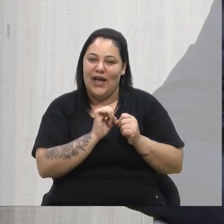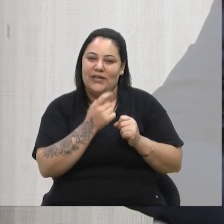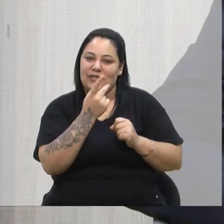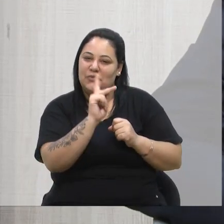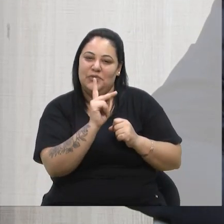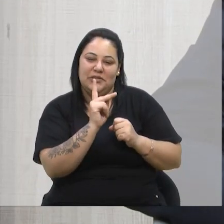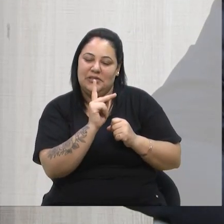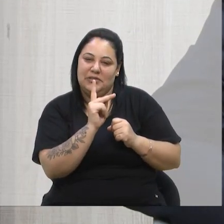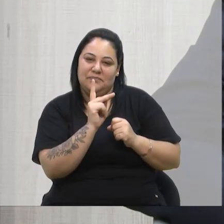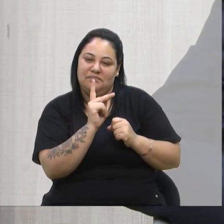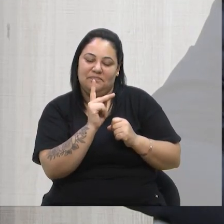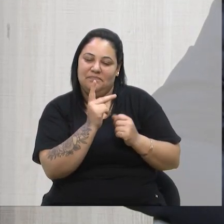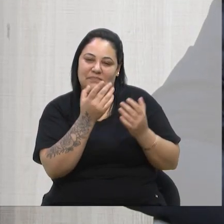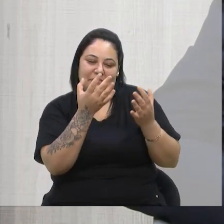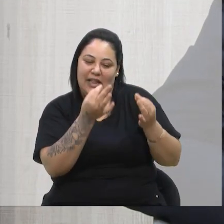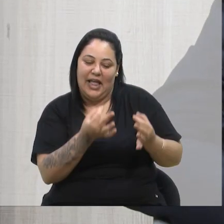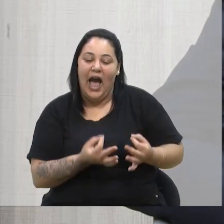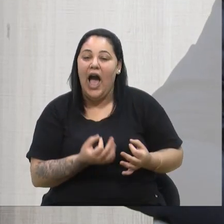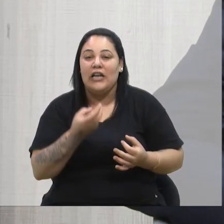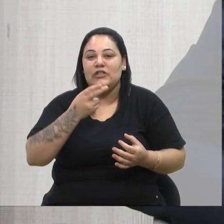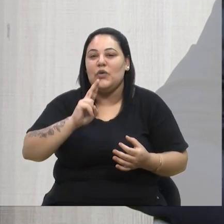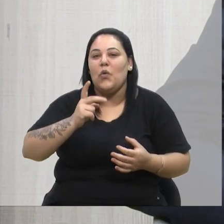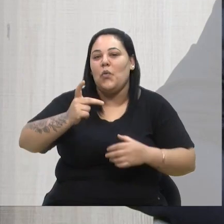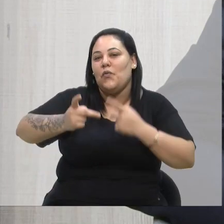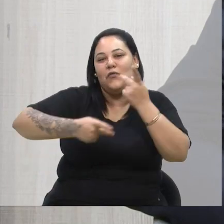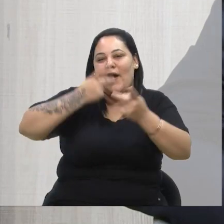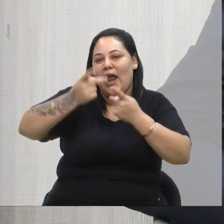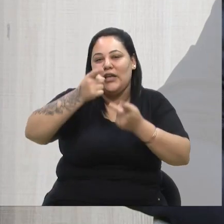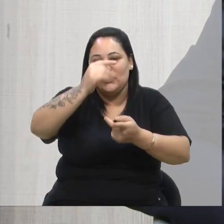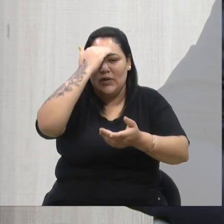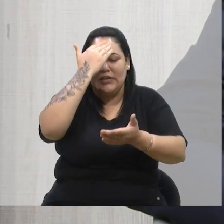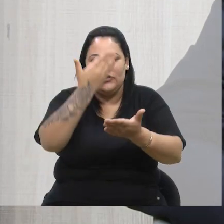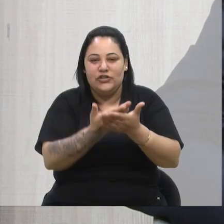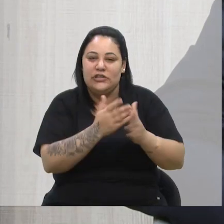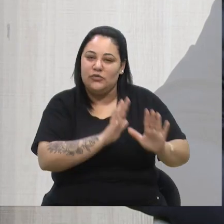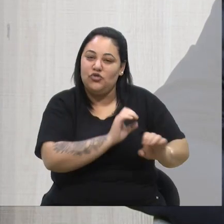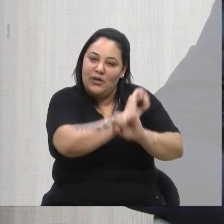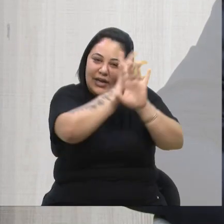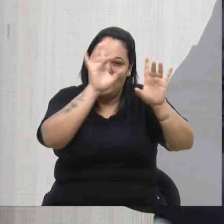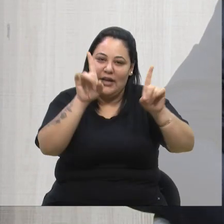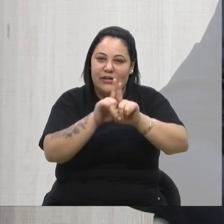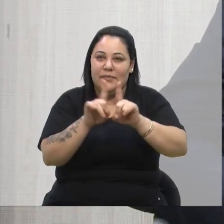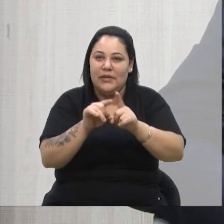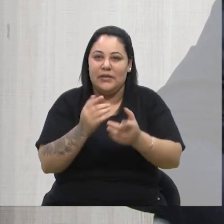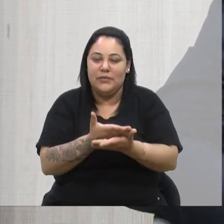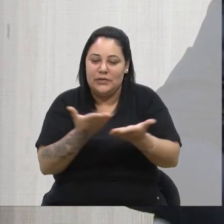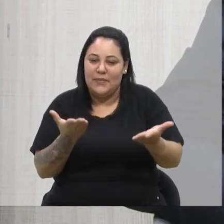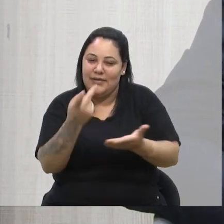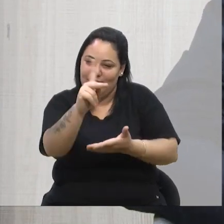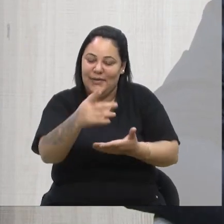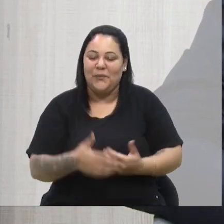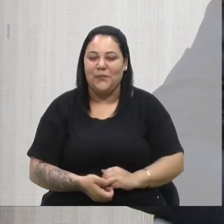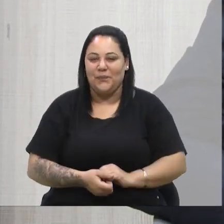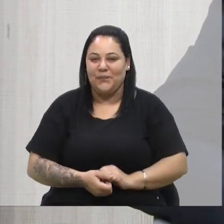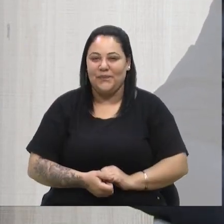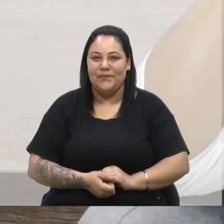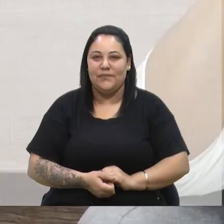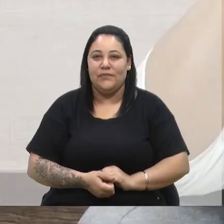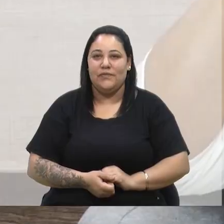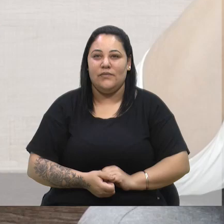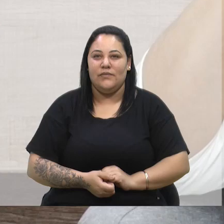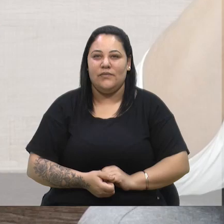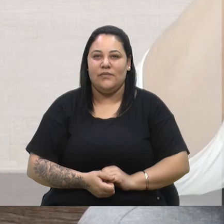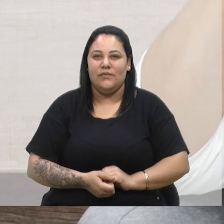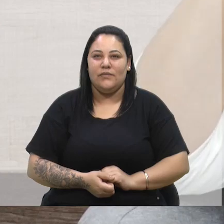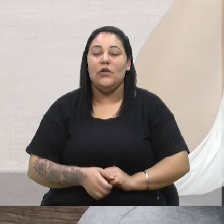faças as tuas considerações ou retome algum ponto que tu acredites que não tenha ficado muito claro. O espaço ainda é teu.